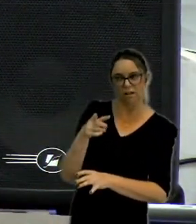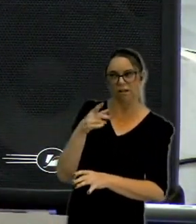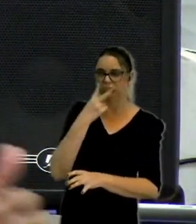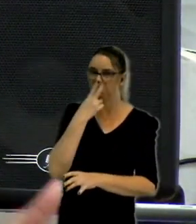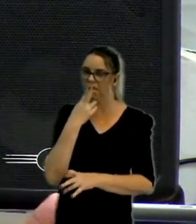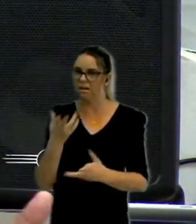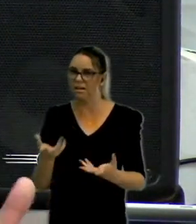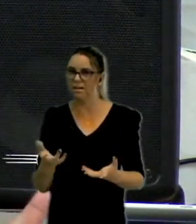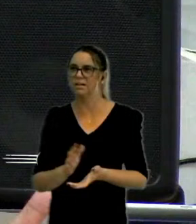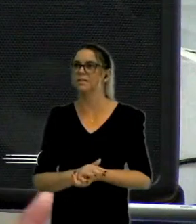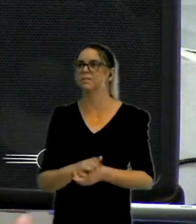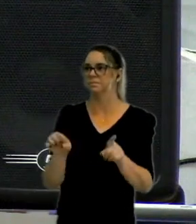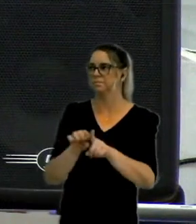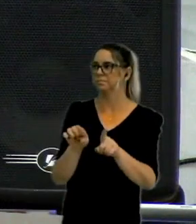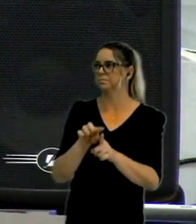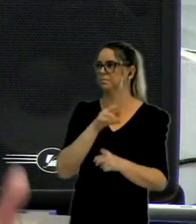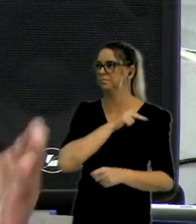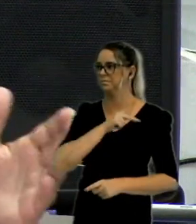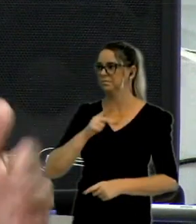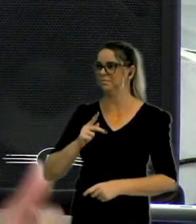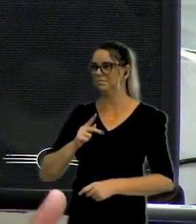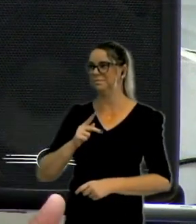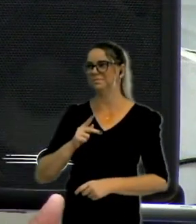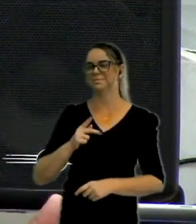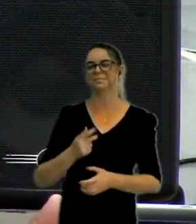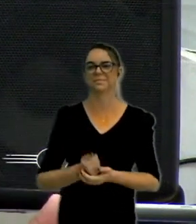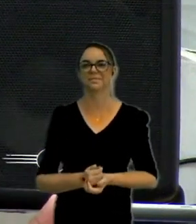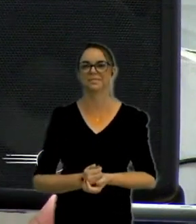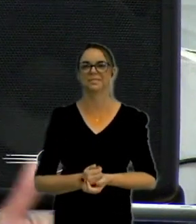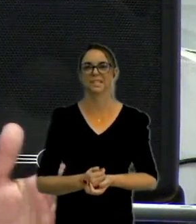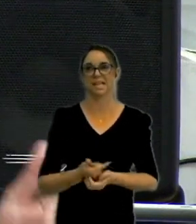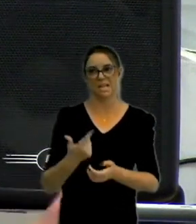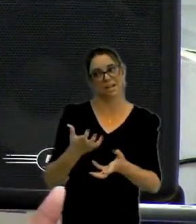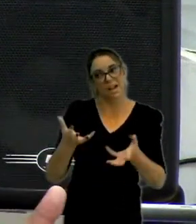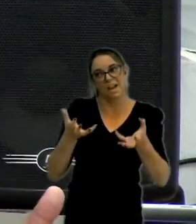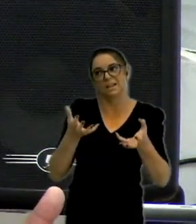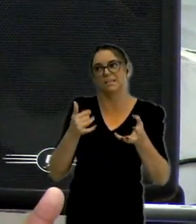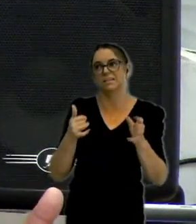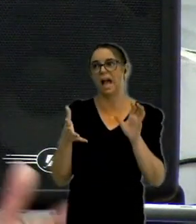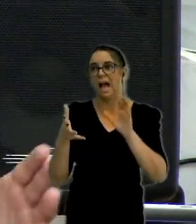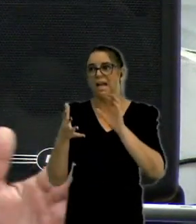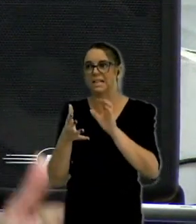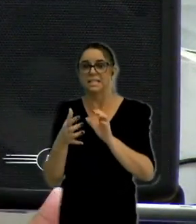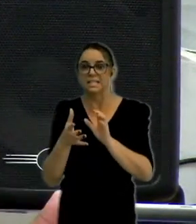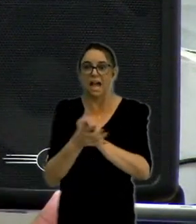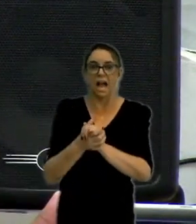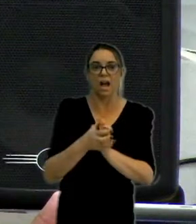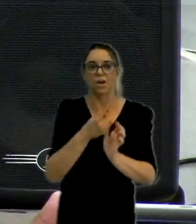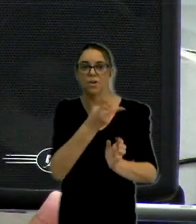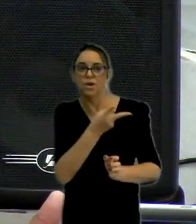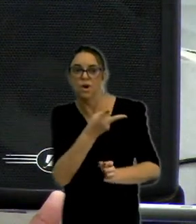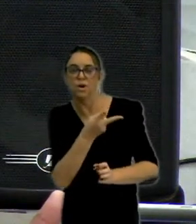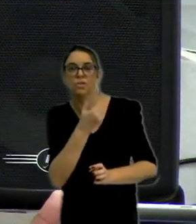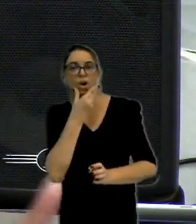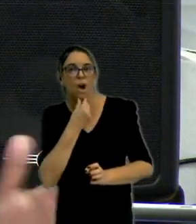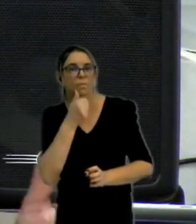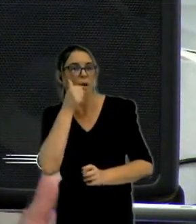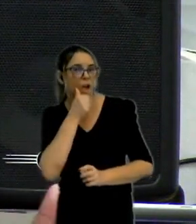Também, presidente, então, colocar, parabenizar aqui a um casal que fez 70 anos de casado, né?